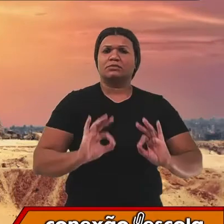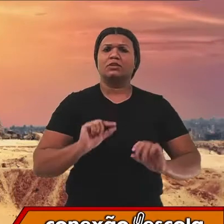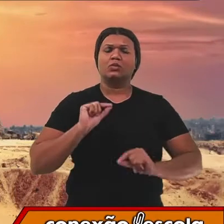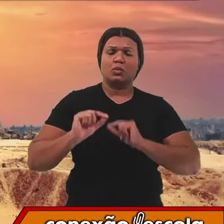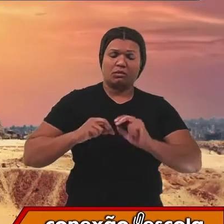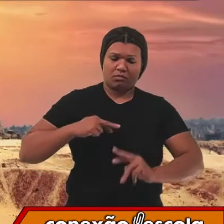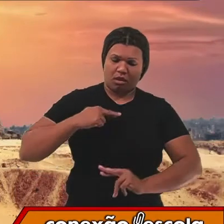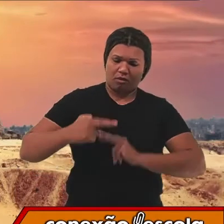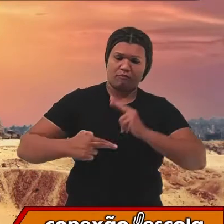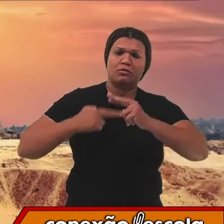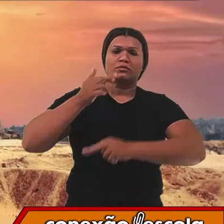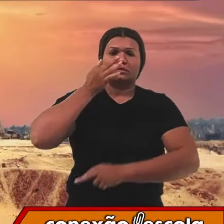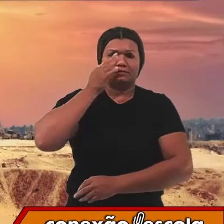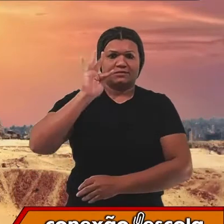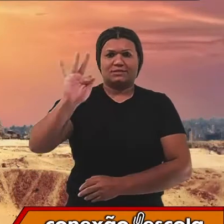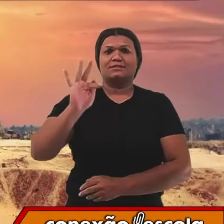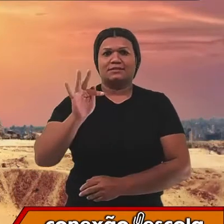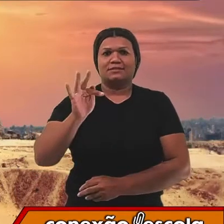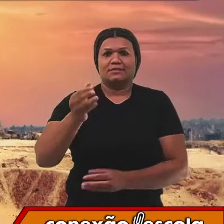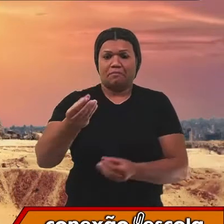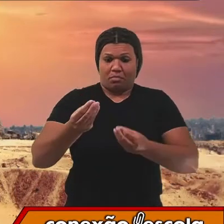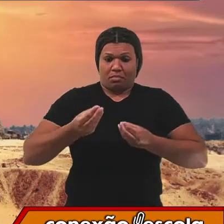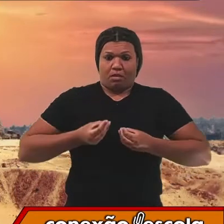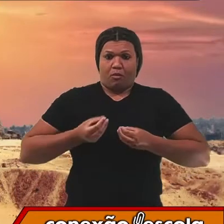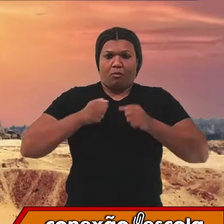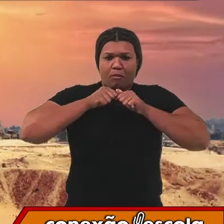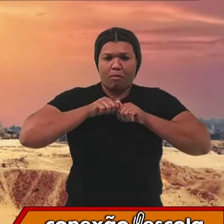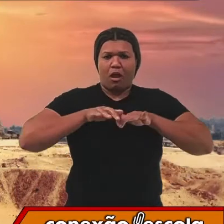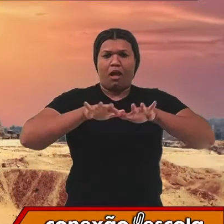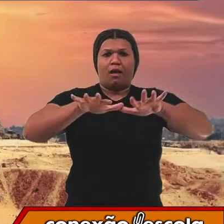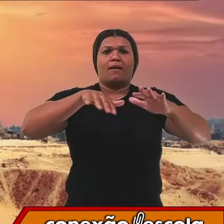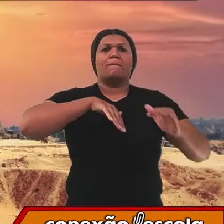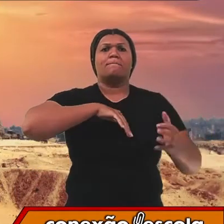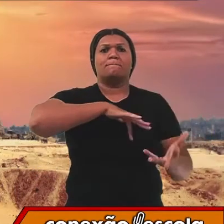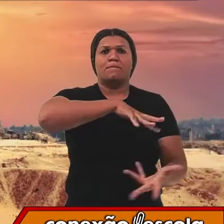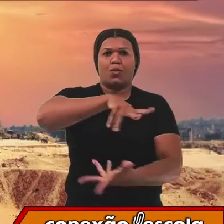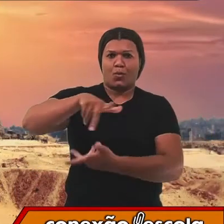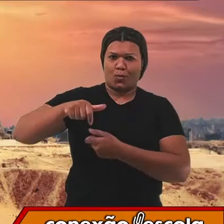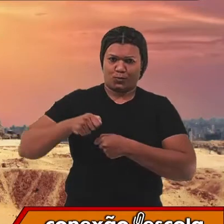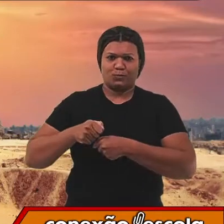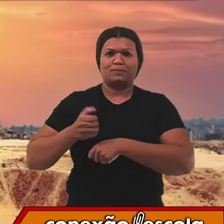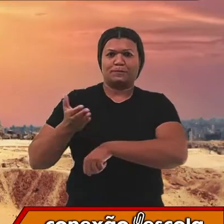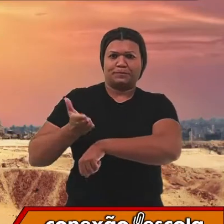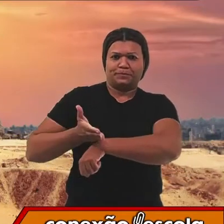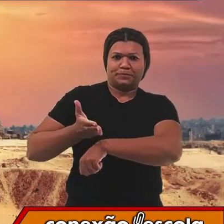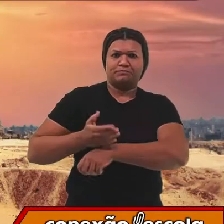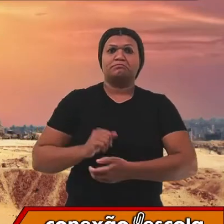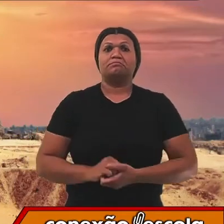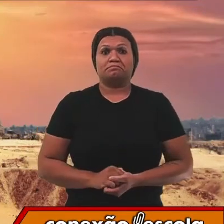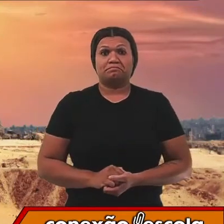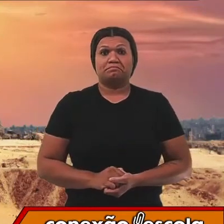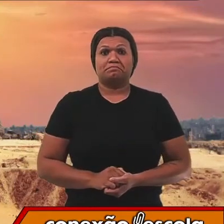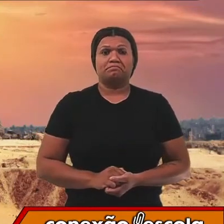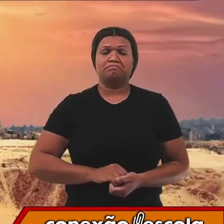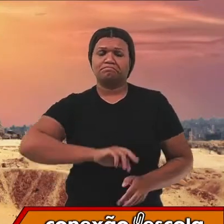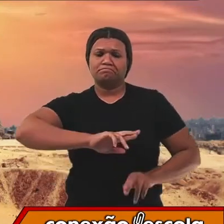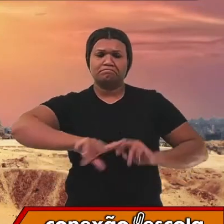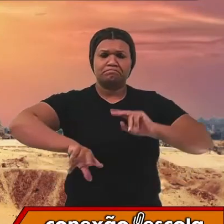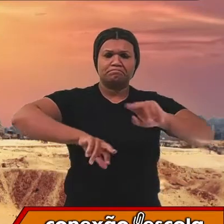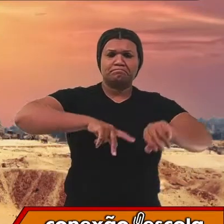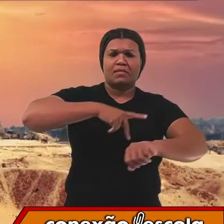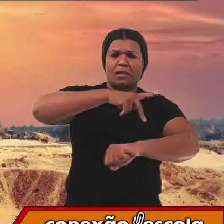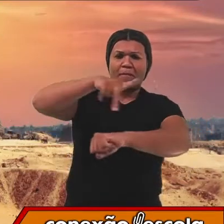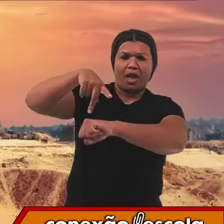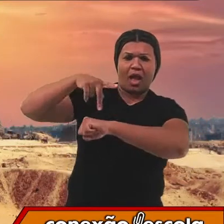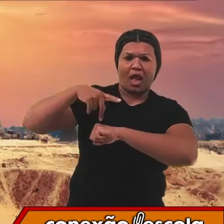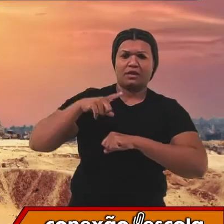Revolução Francesa trouxe para o mundo moderno. Várias nações foram